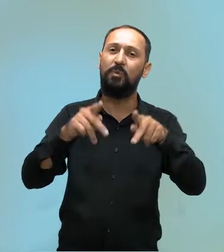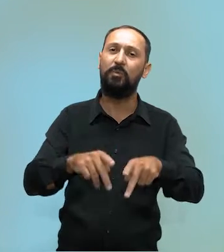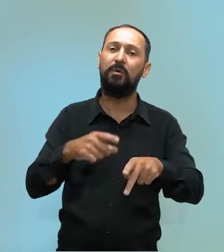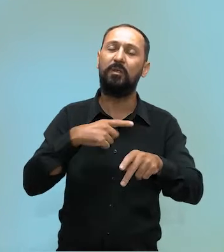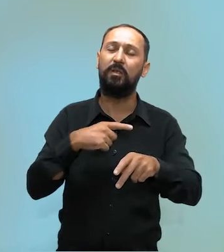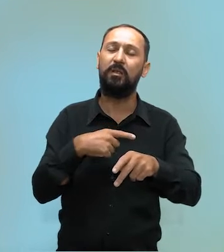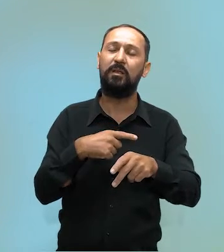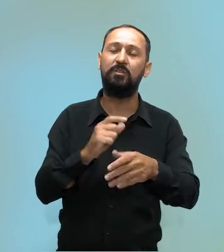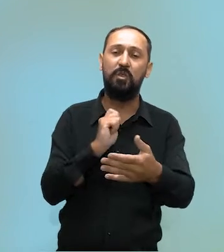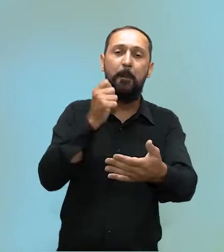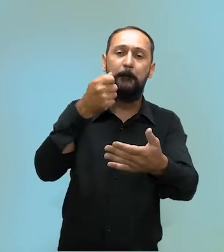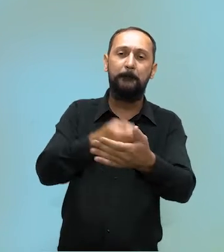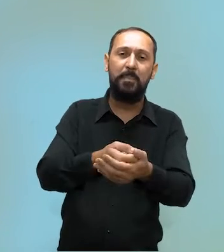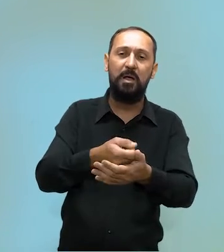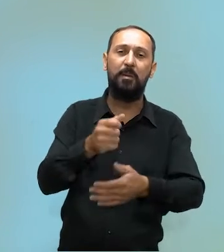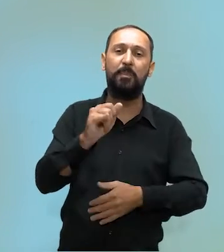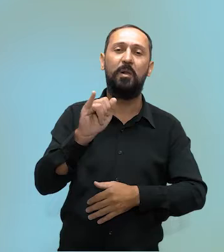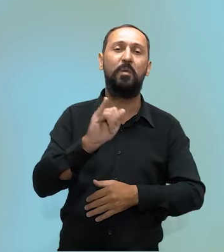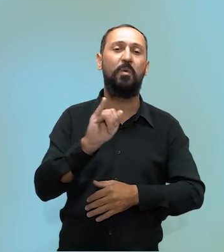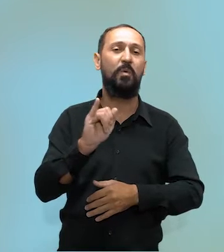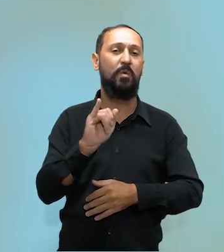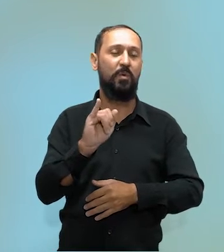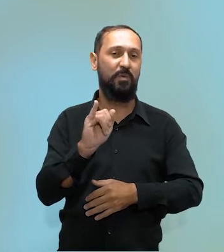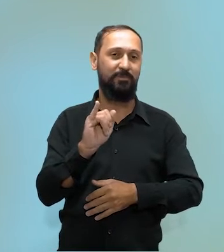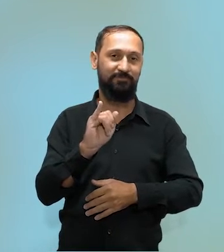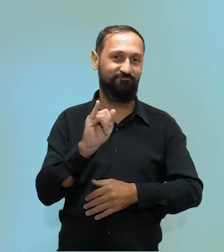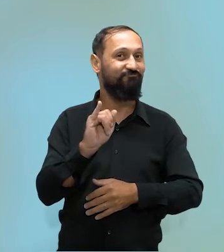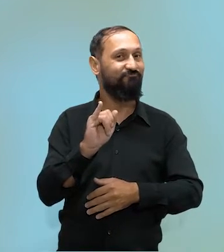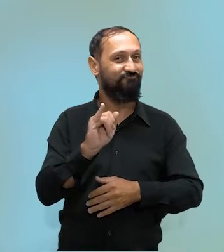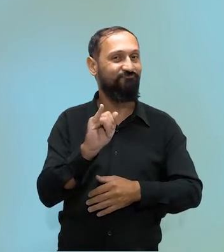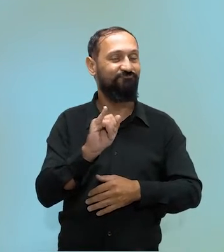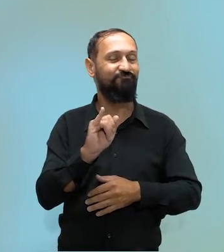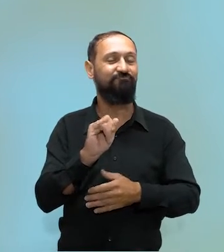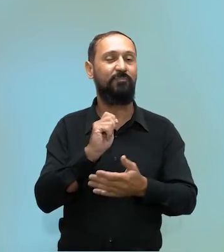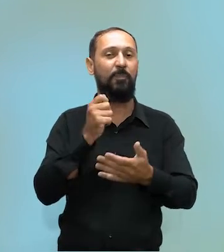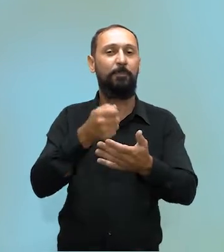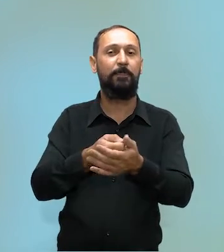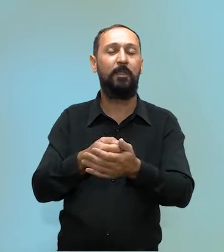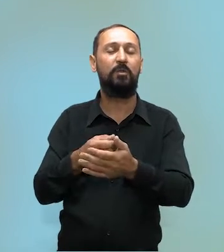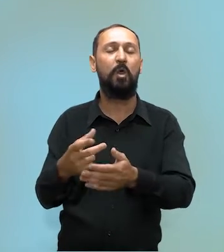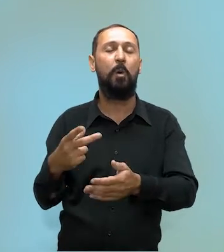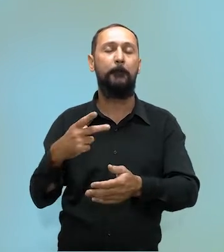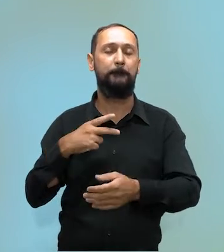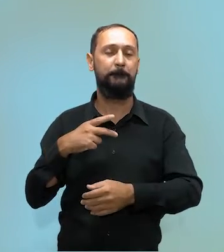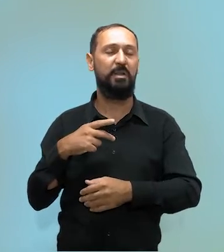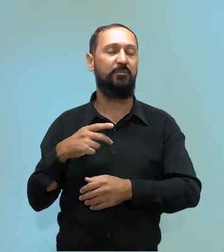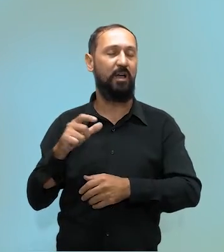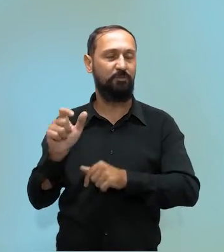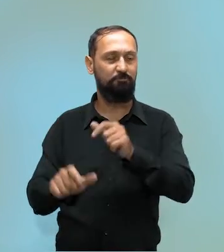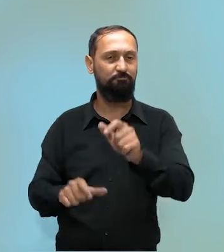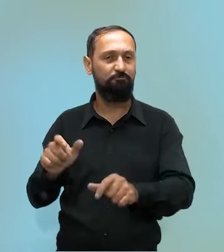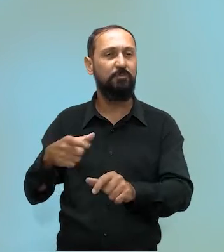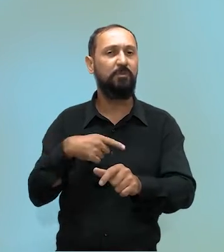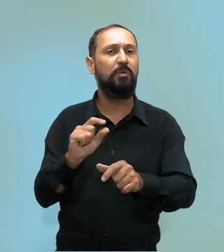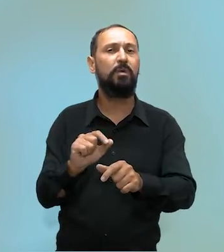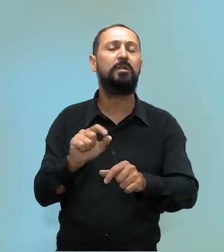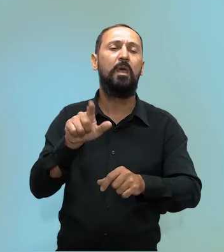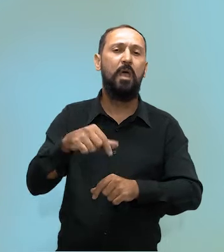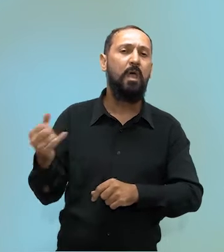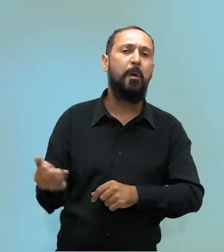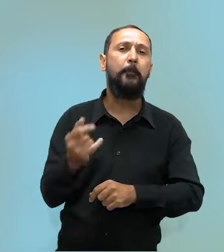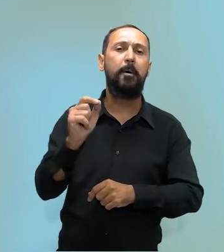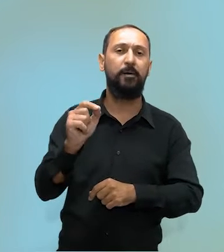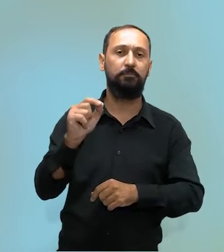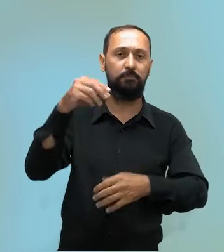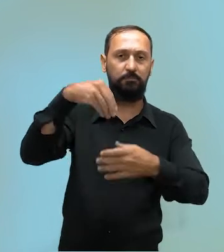composto pelos tributos arrecadados advindos da iniciativa privada. A questão tributária é